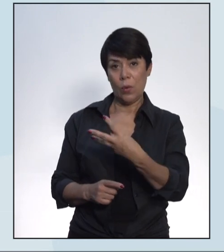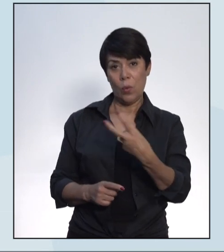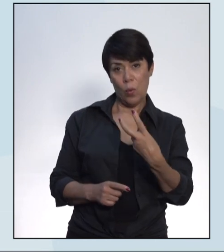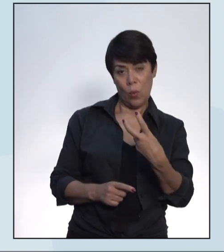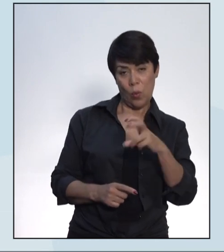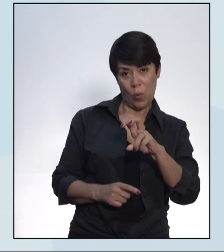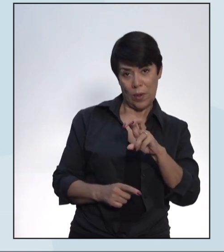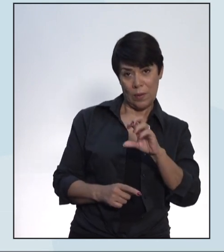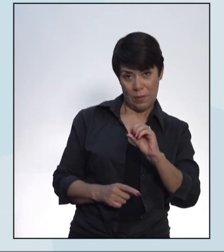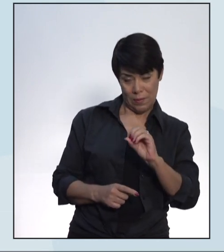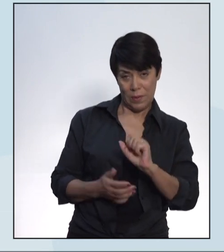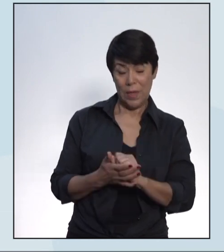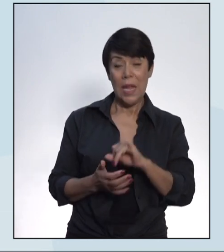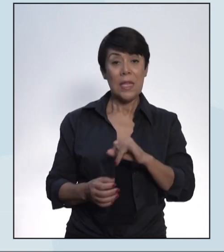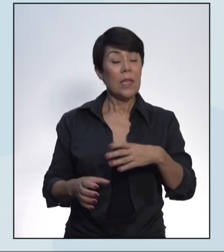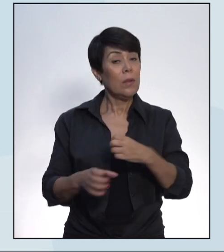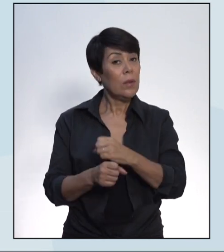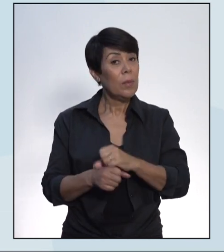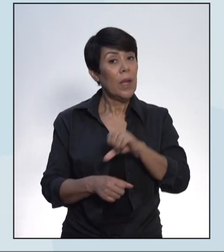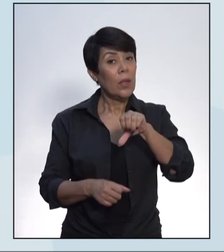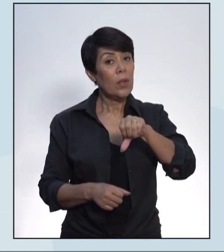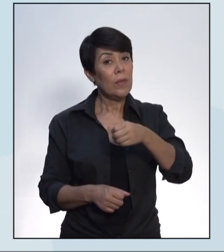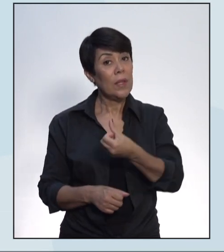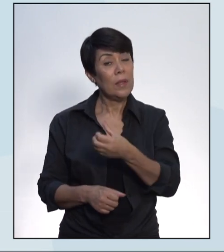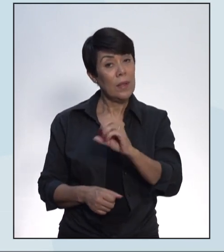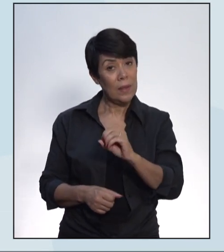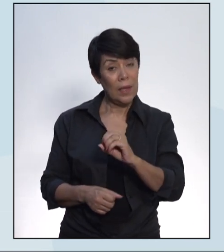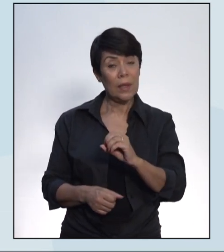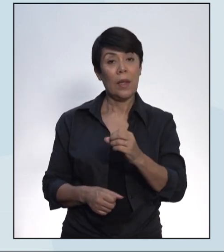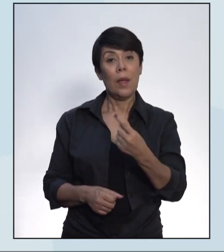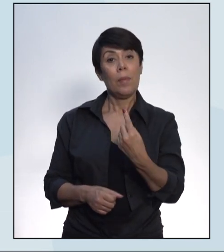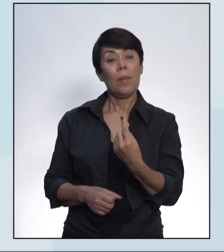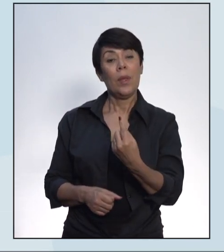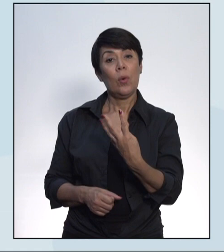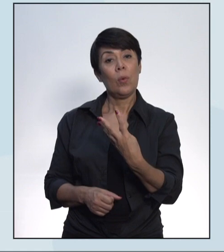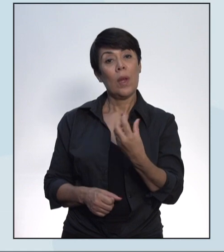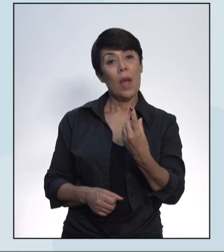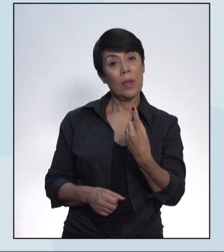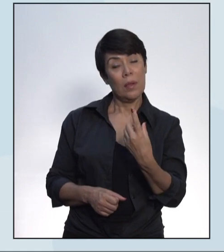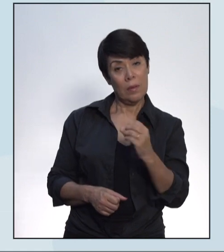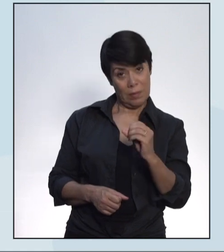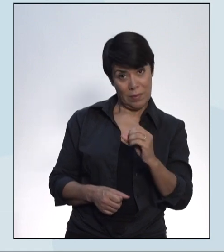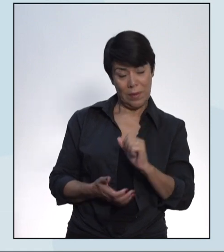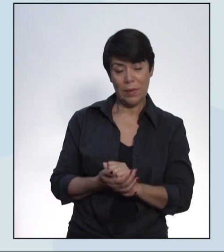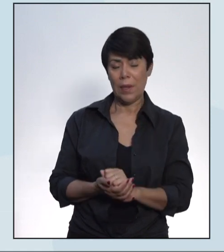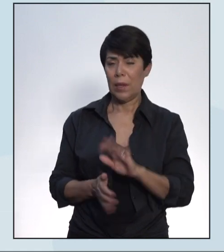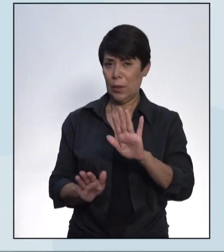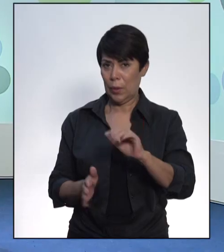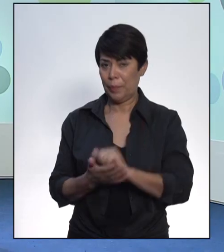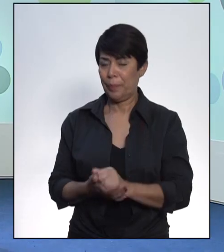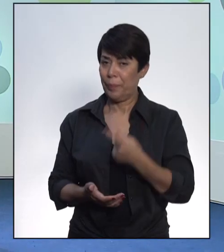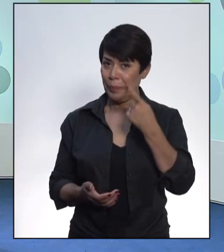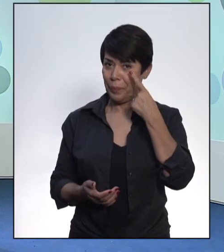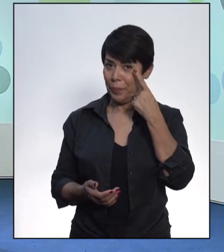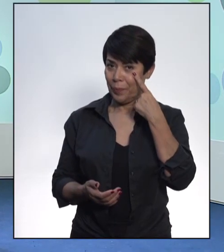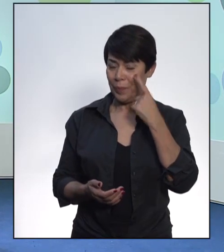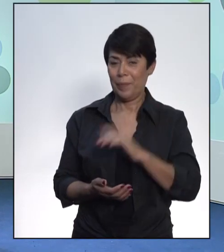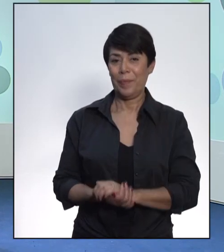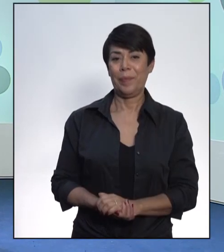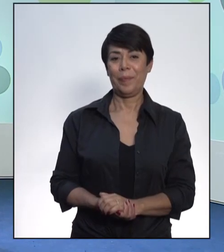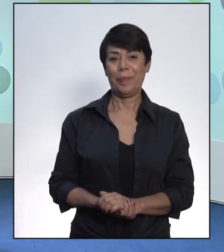450. Se eu somar 960, dá 1.410. Vem aqui comigo tentar identificar,